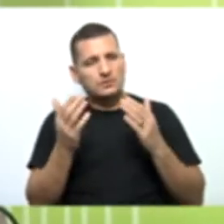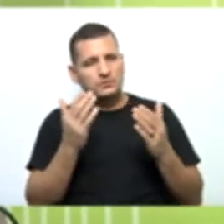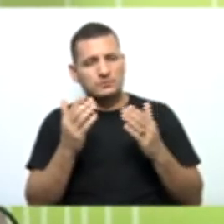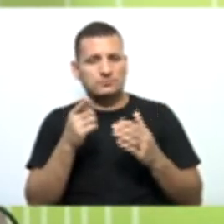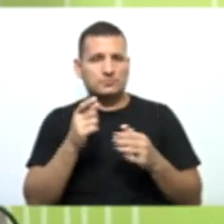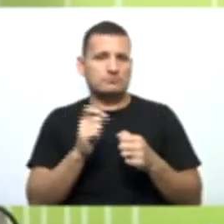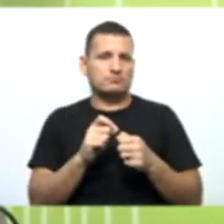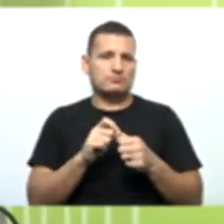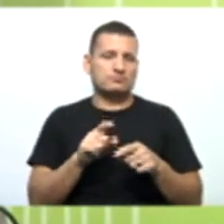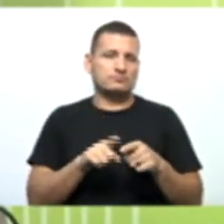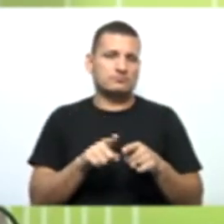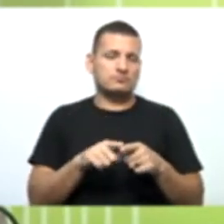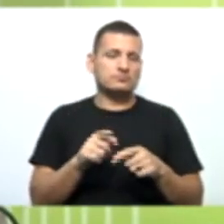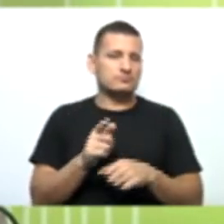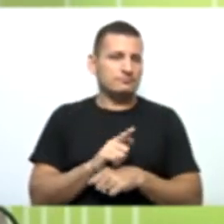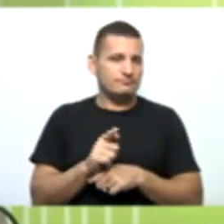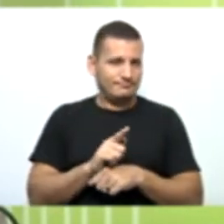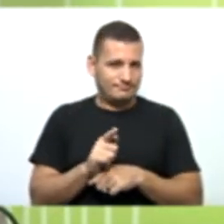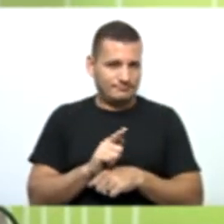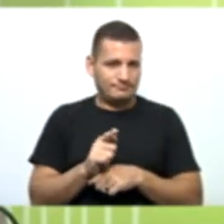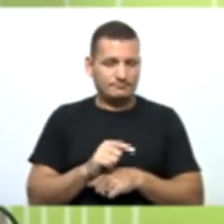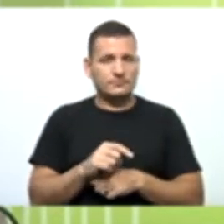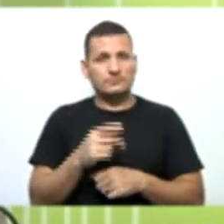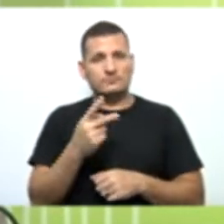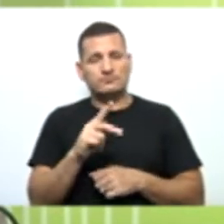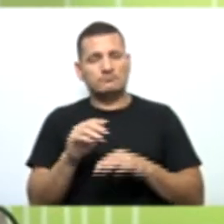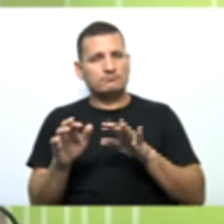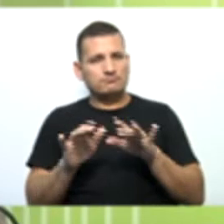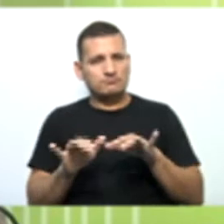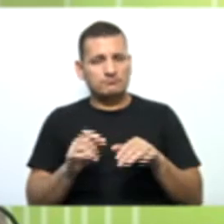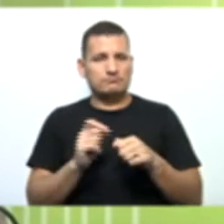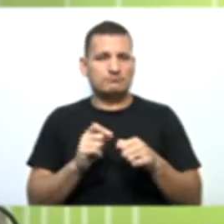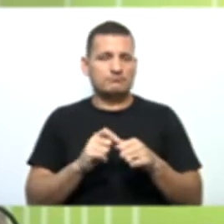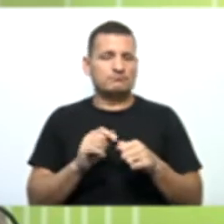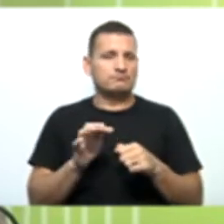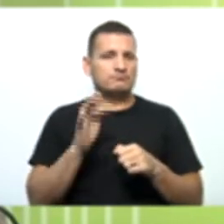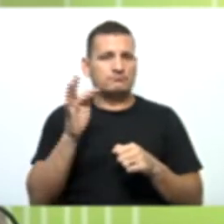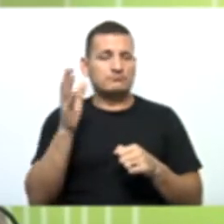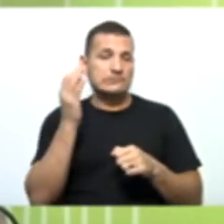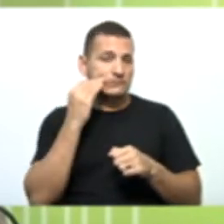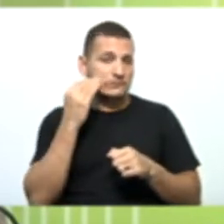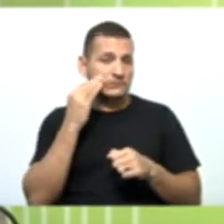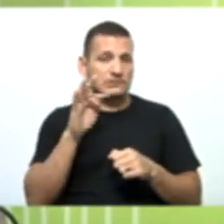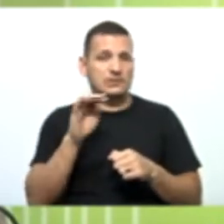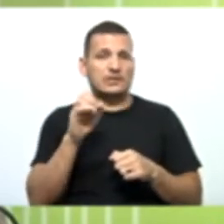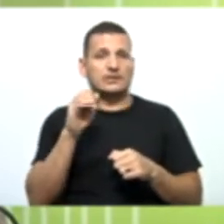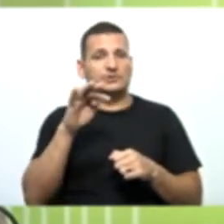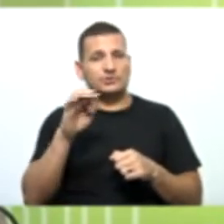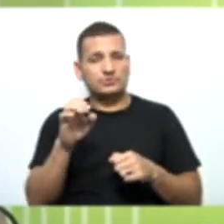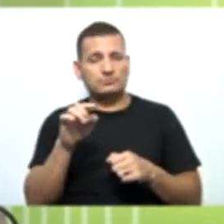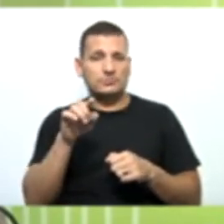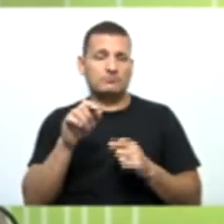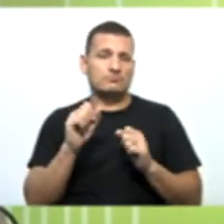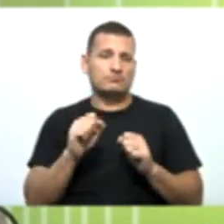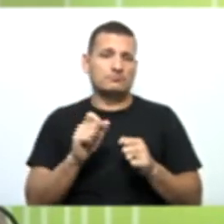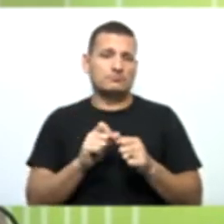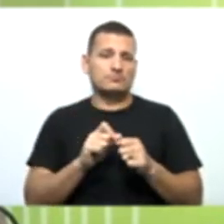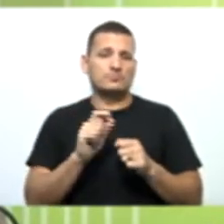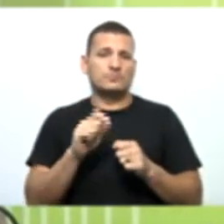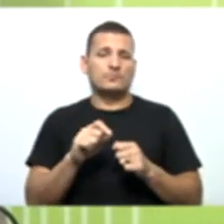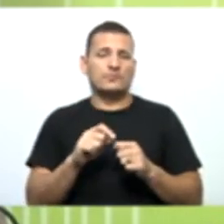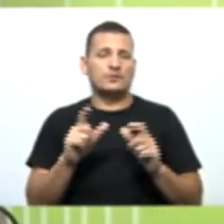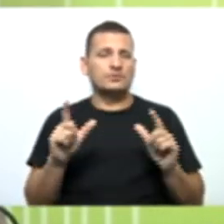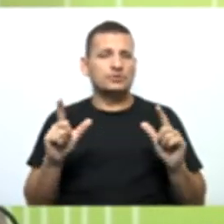gerente. O seu programador pode fazer os testes futuramente. Então, o que você pode fazer? Pode reduzir o quê? O